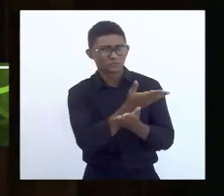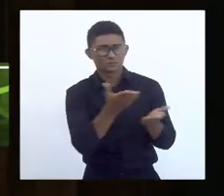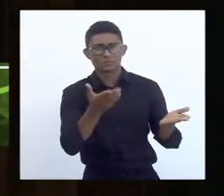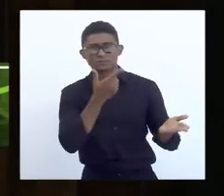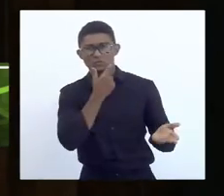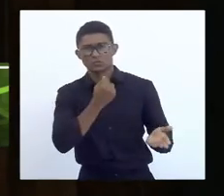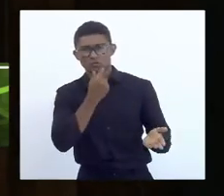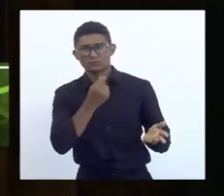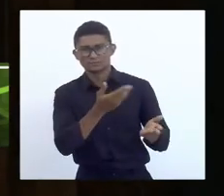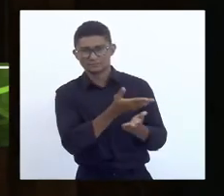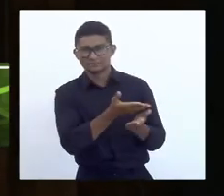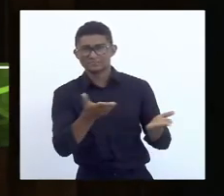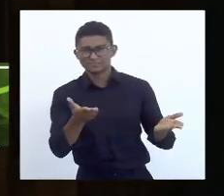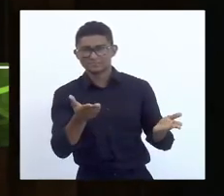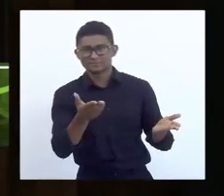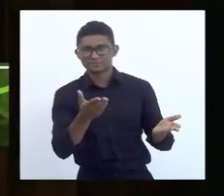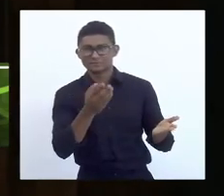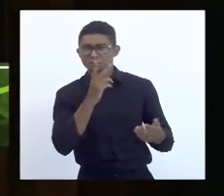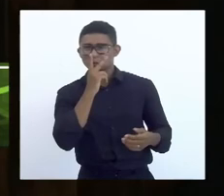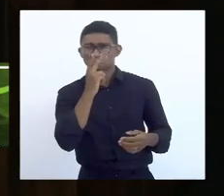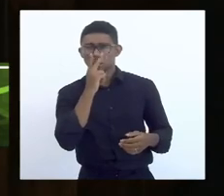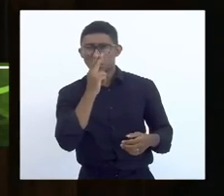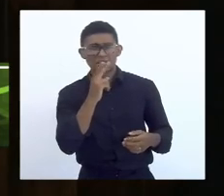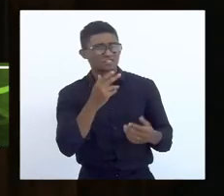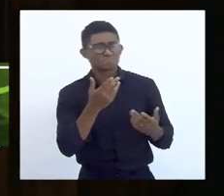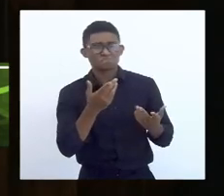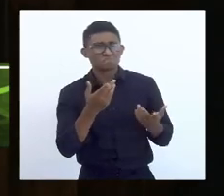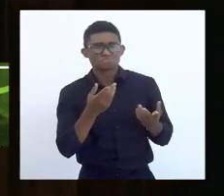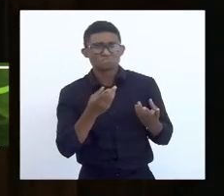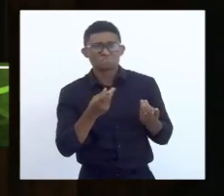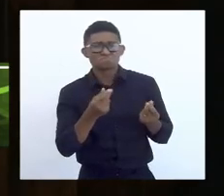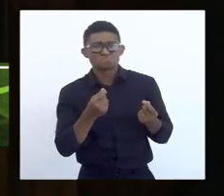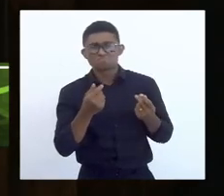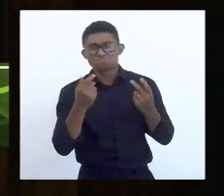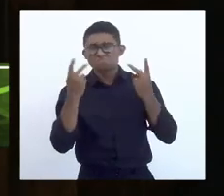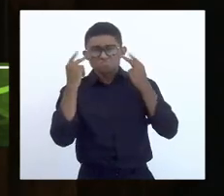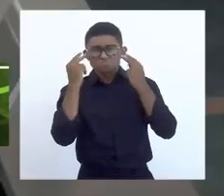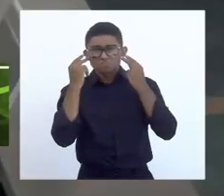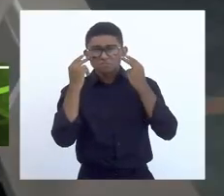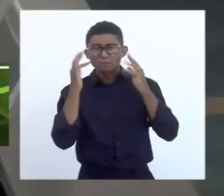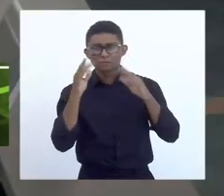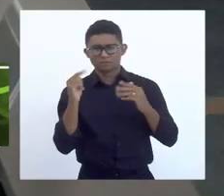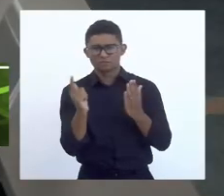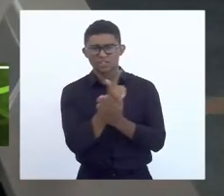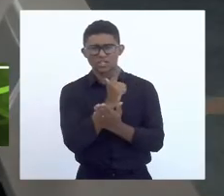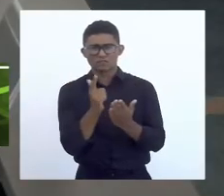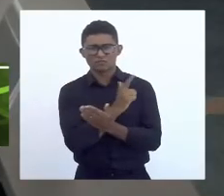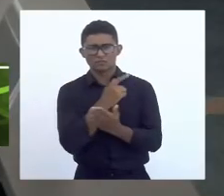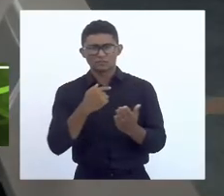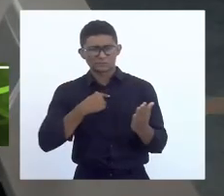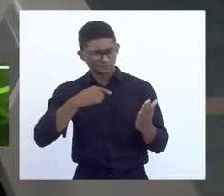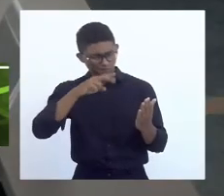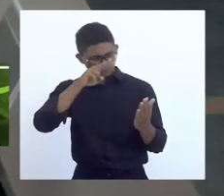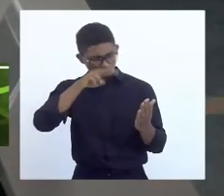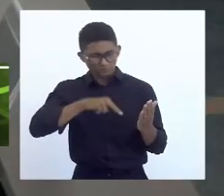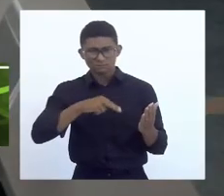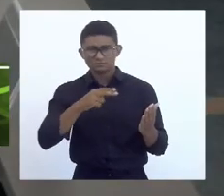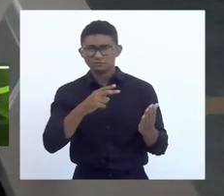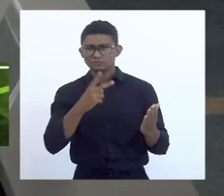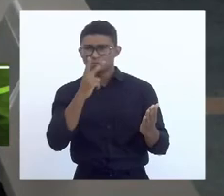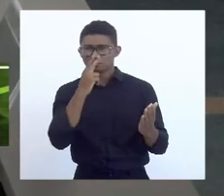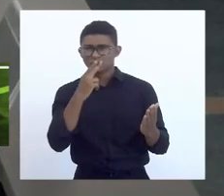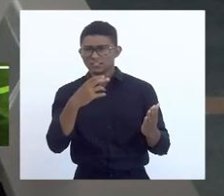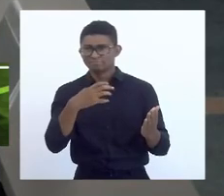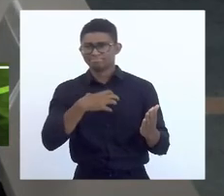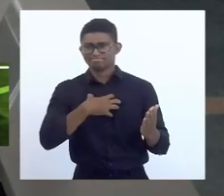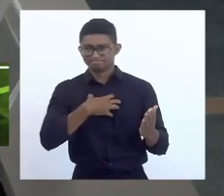que isso passa como se nada tivesse acontecido. E lendo o seu livro, eu vi que tinha algo dentro de mim, que foi um livro que